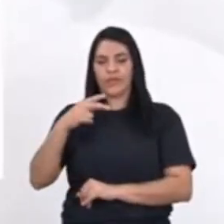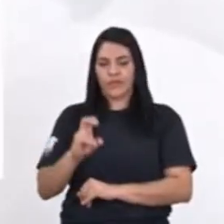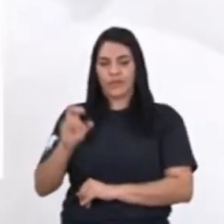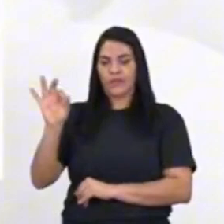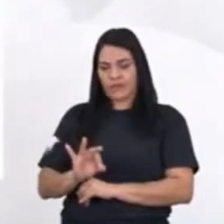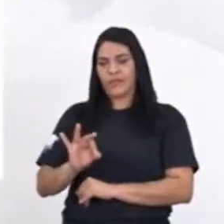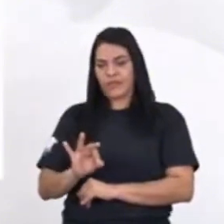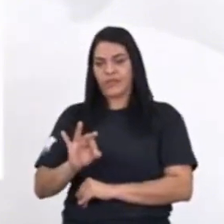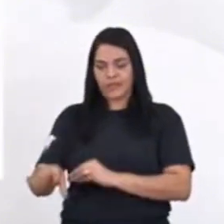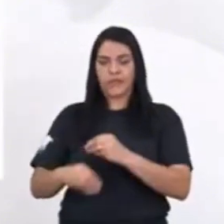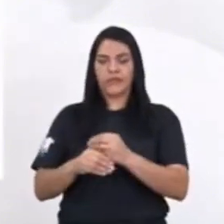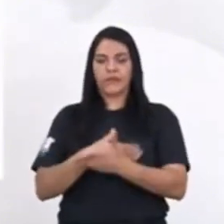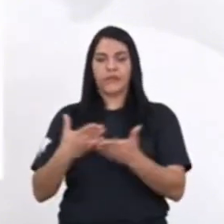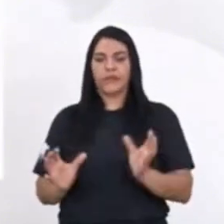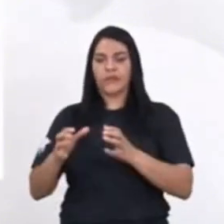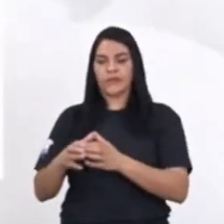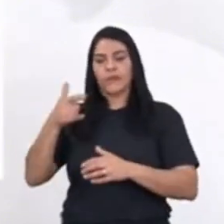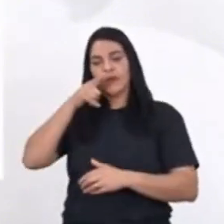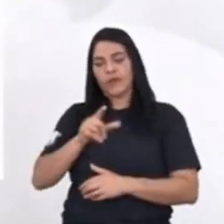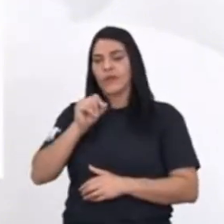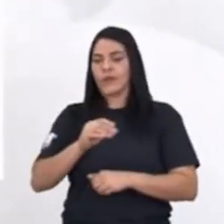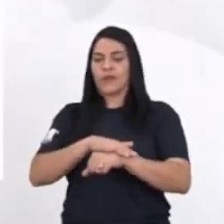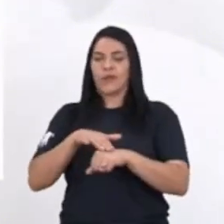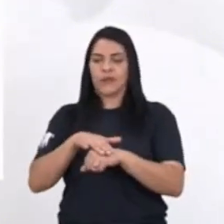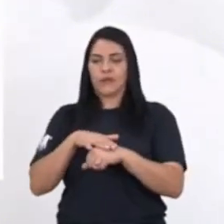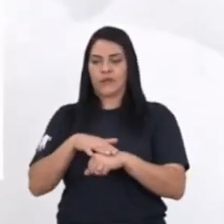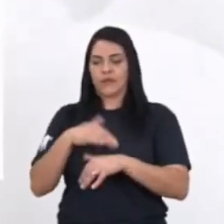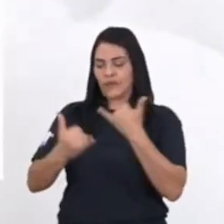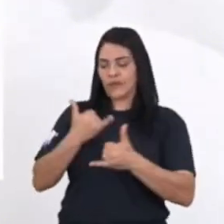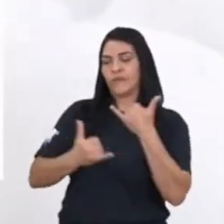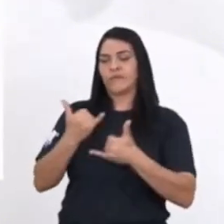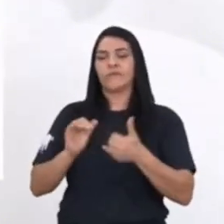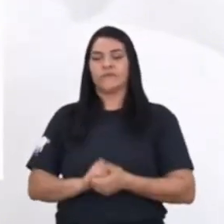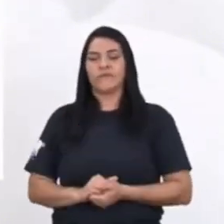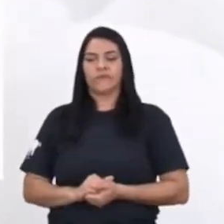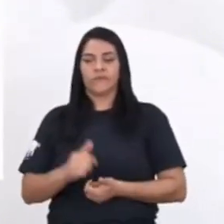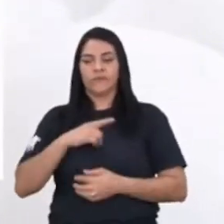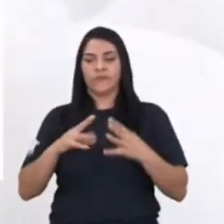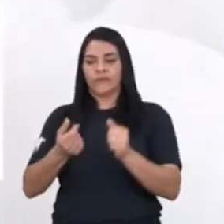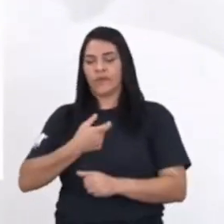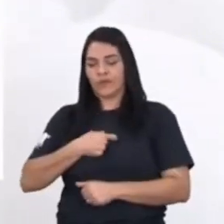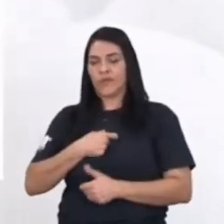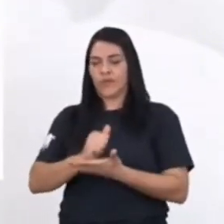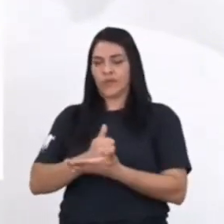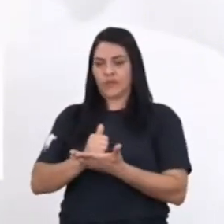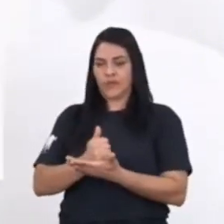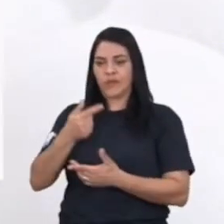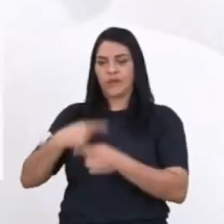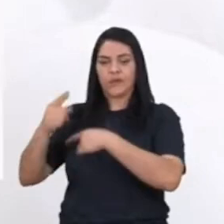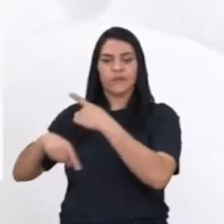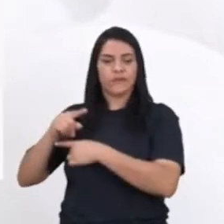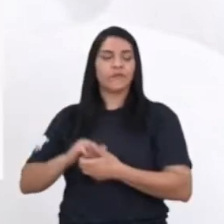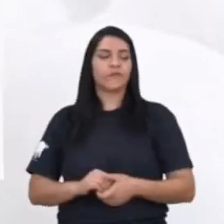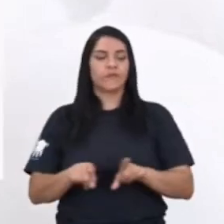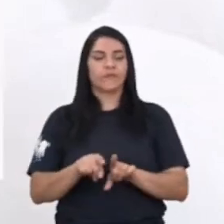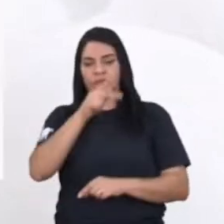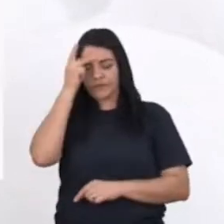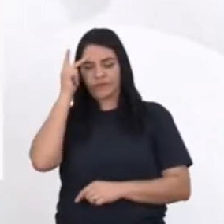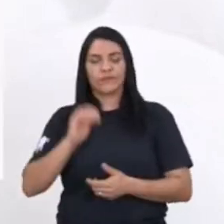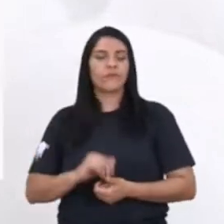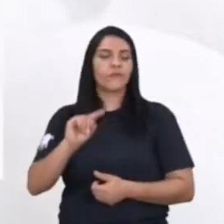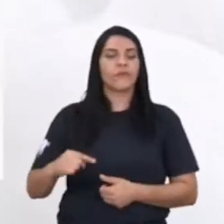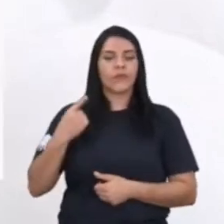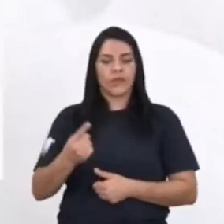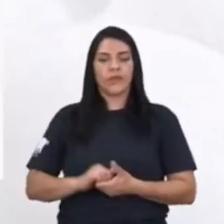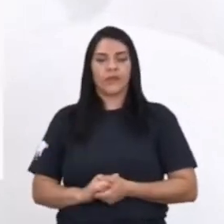das tarefas que foram atribuídas para nossa turma, para a gente poder começar a brincar aqui, digamos, né, e ter aqui as medalhas da gamificação conquistadas. E aí, gente,